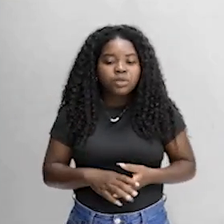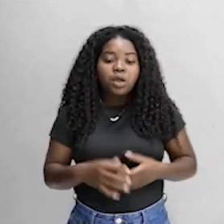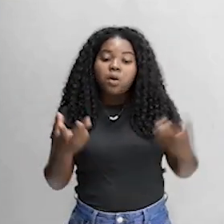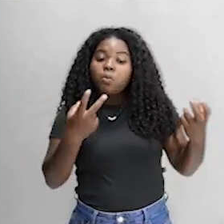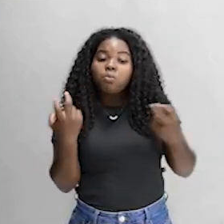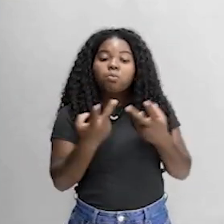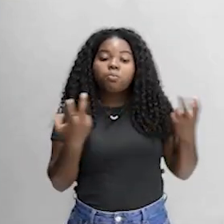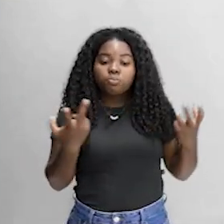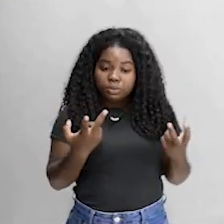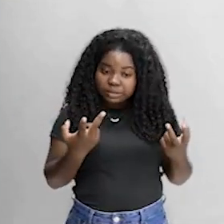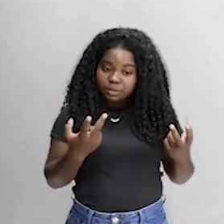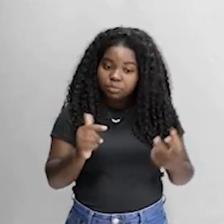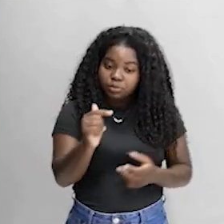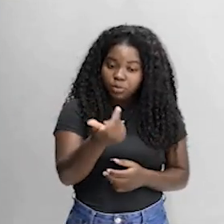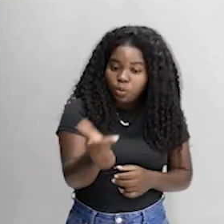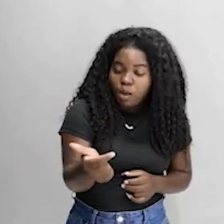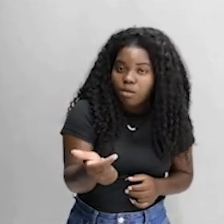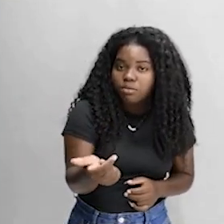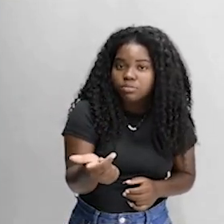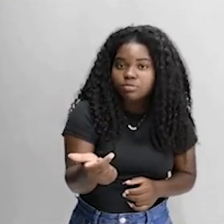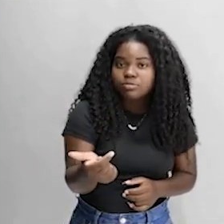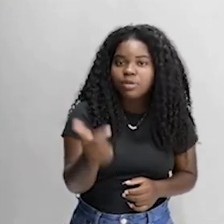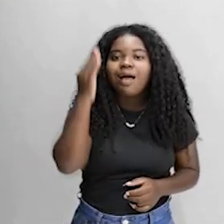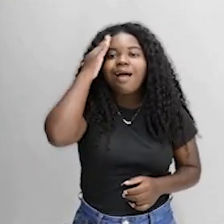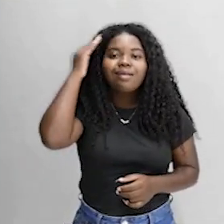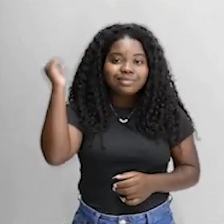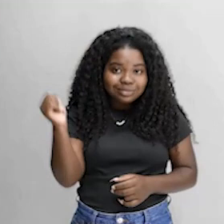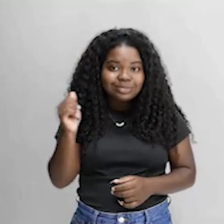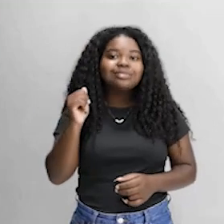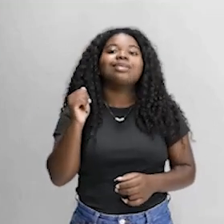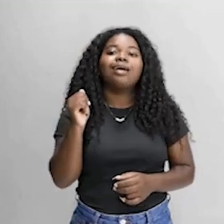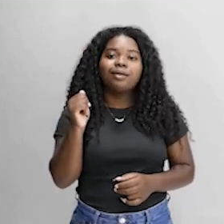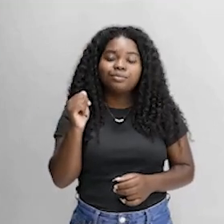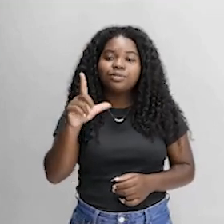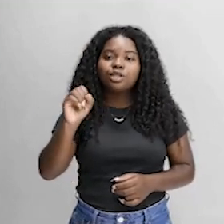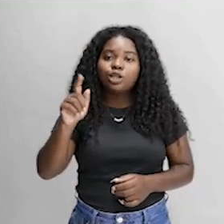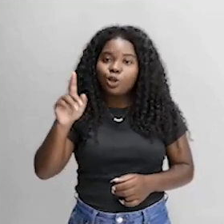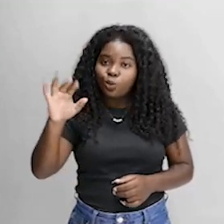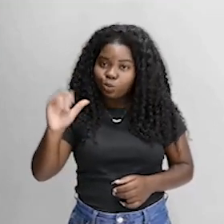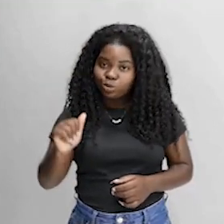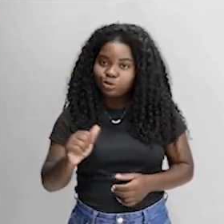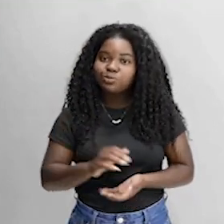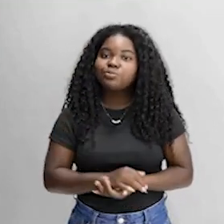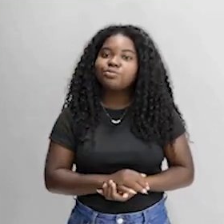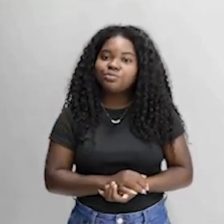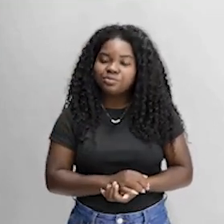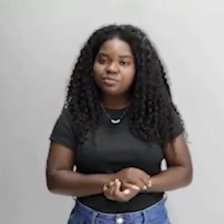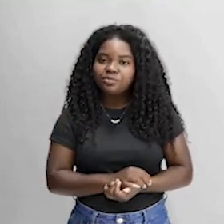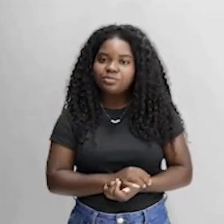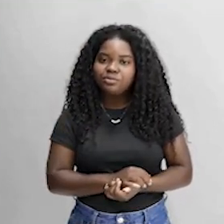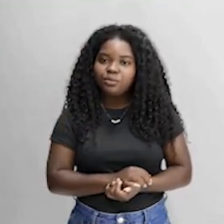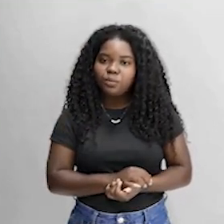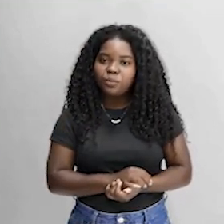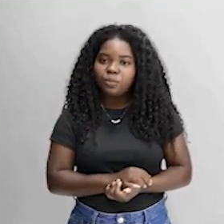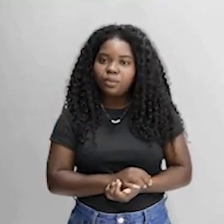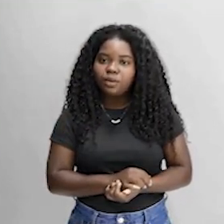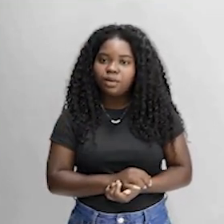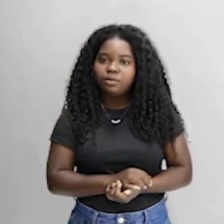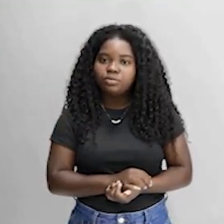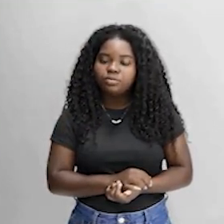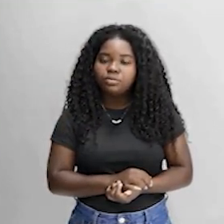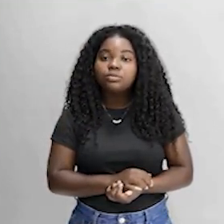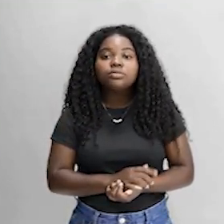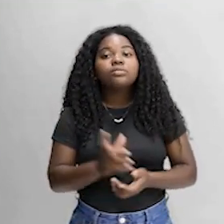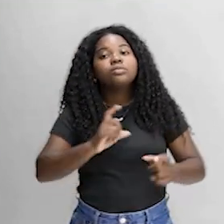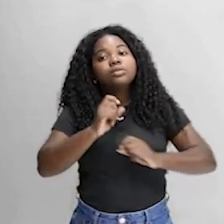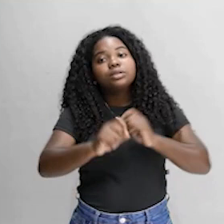percebe que o termo médio não está aqui, aí você já sabe que pela lógica, por isso que o nome disso é lógica, né, gente? Vamos combinar, né? Que aqui eu